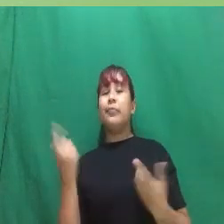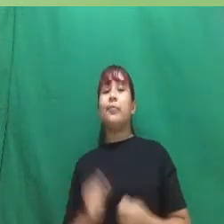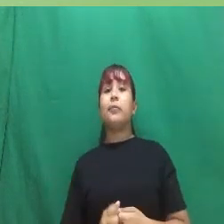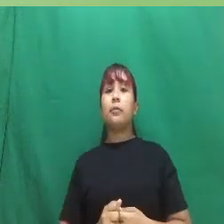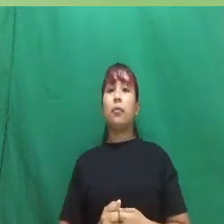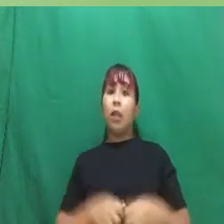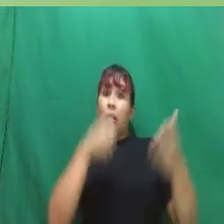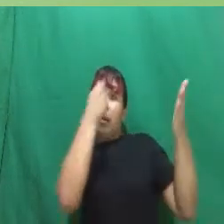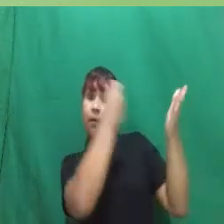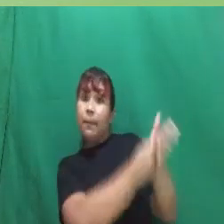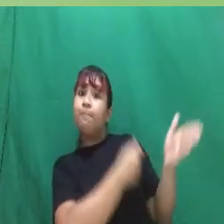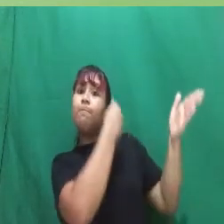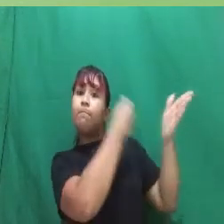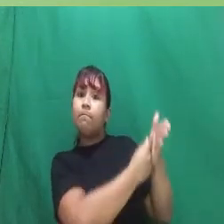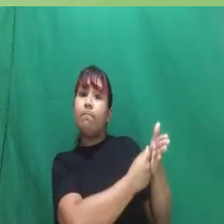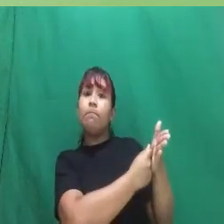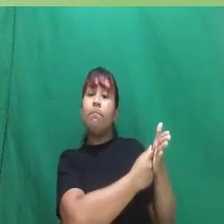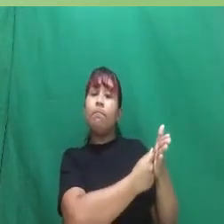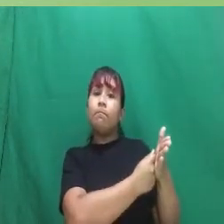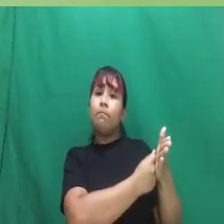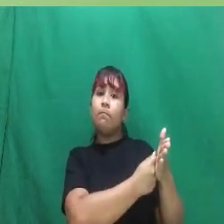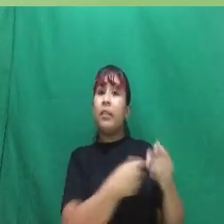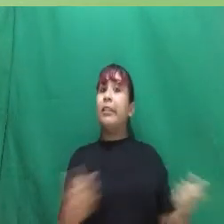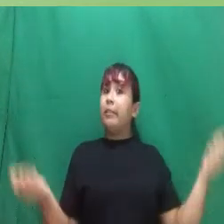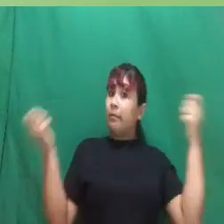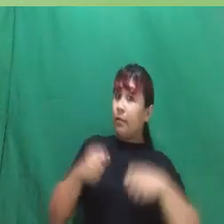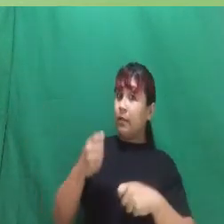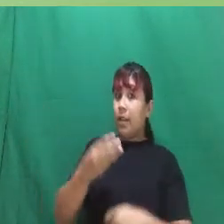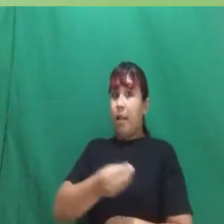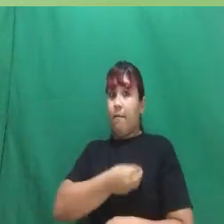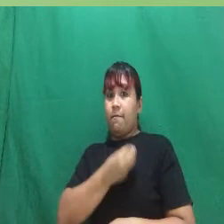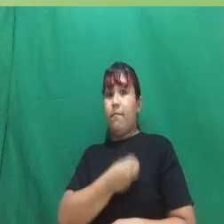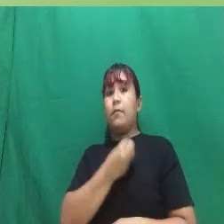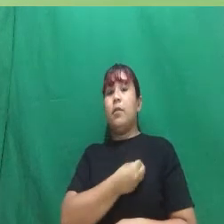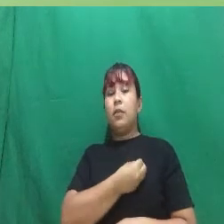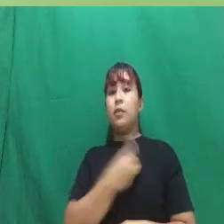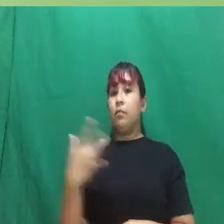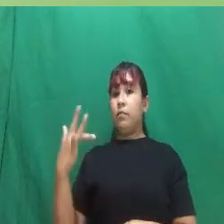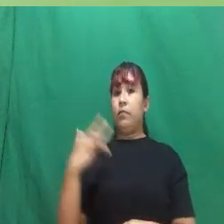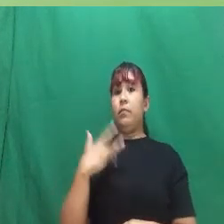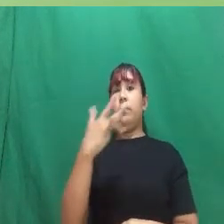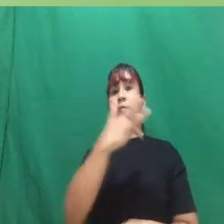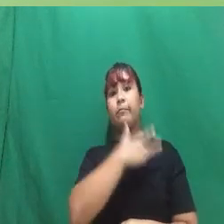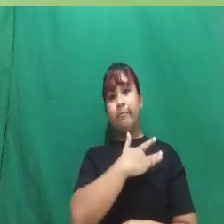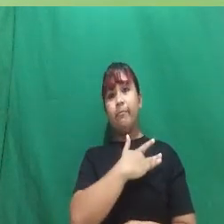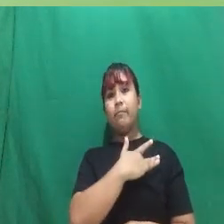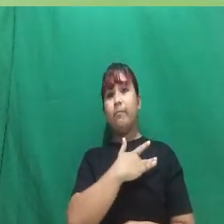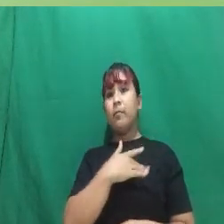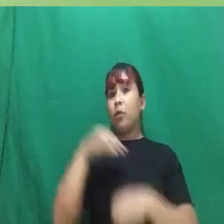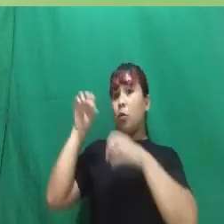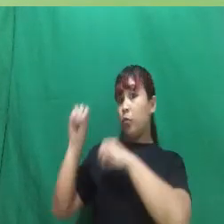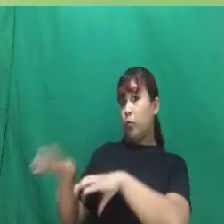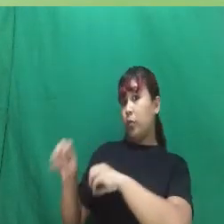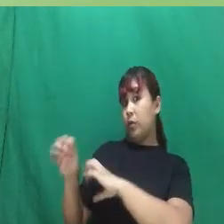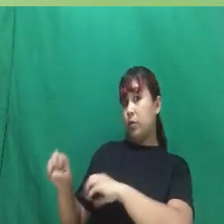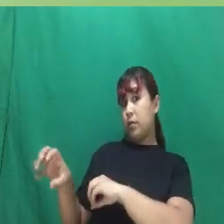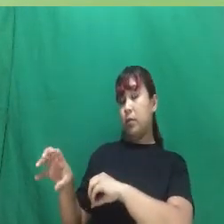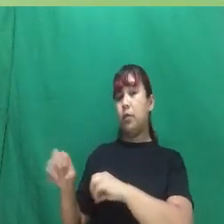é o dia da Marcha pela Vida, Marcha Virtual pela Vida, que várias entidades do